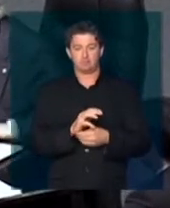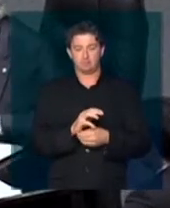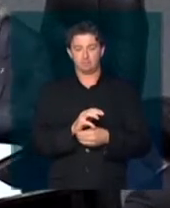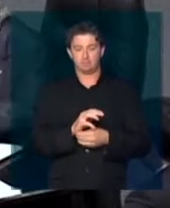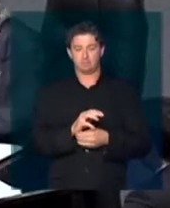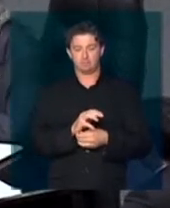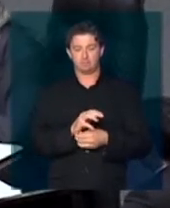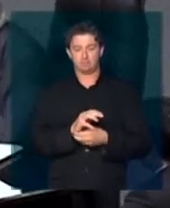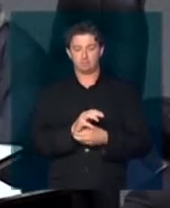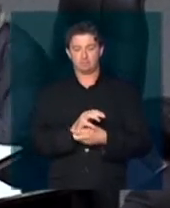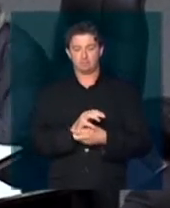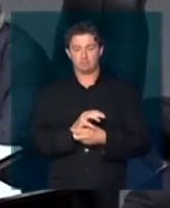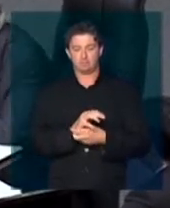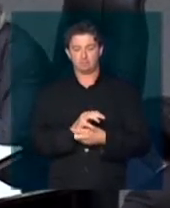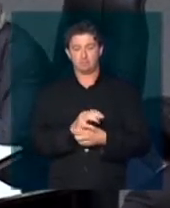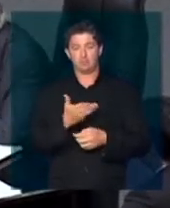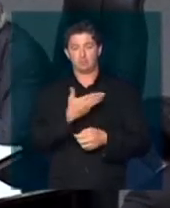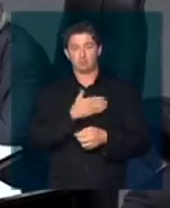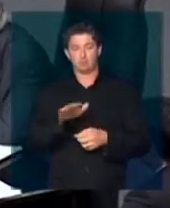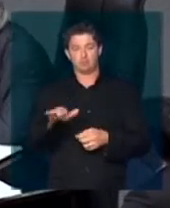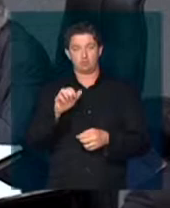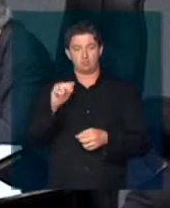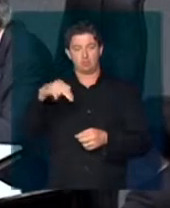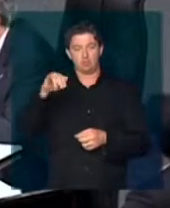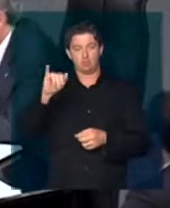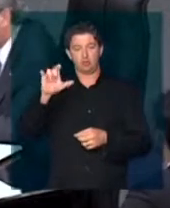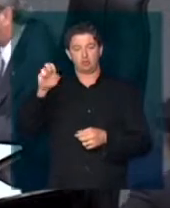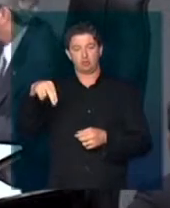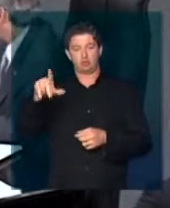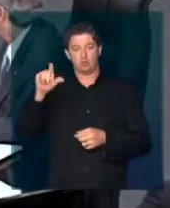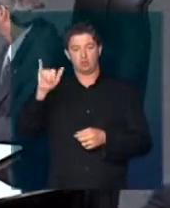Vou chamar o nosso companheiro, deputado Nilson Leitão.